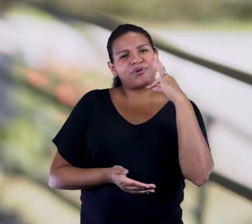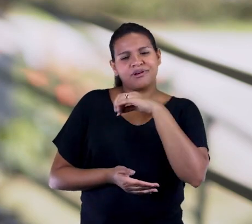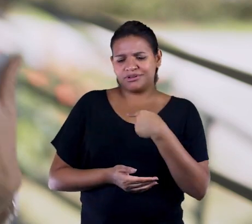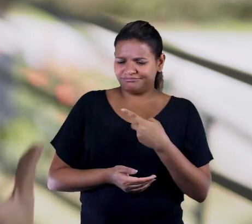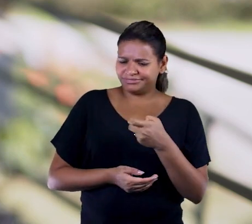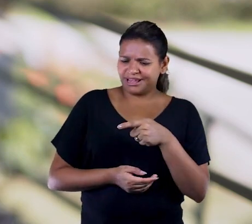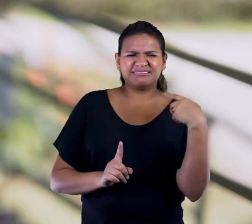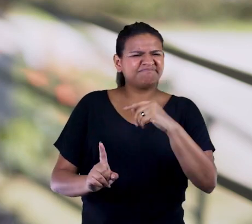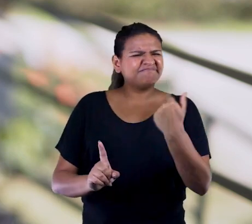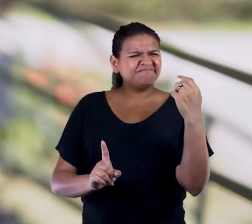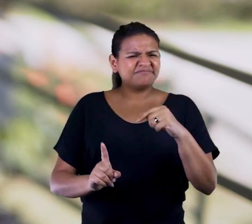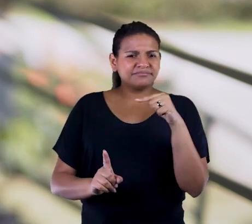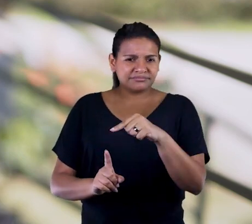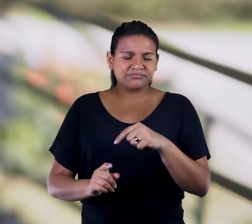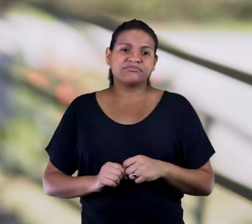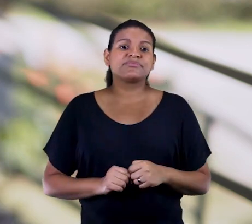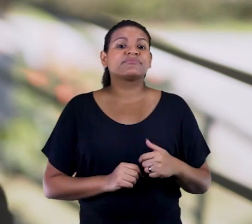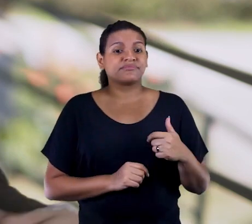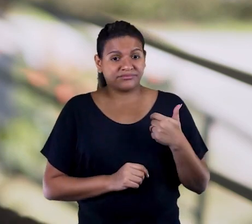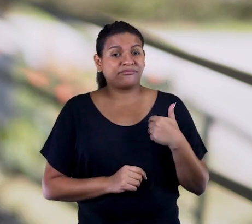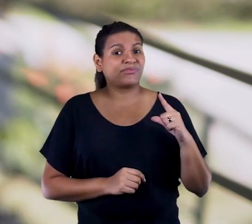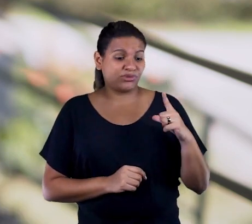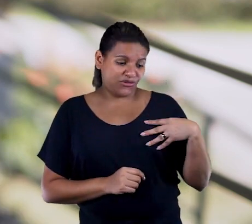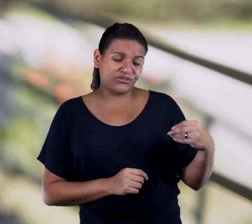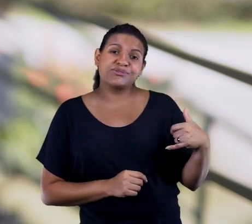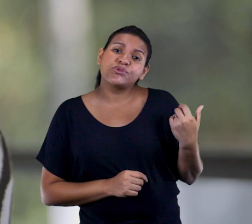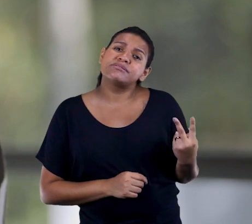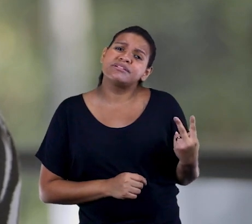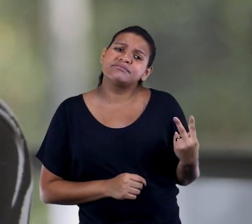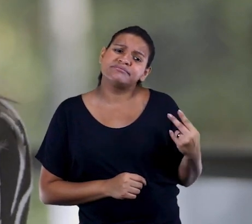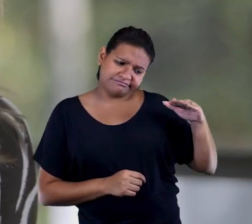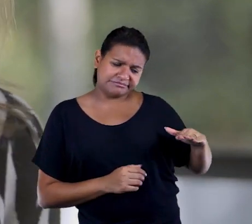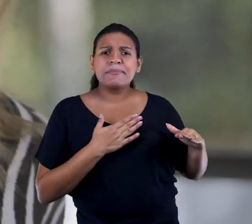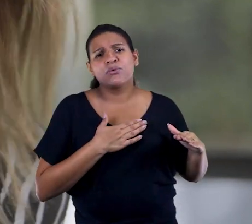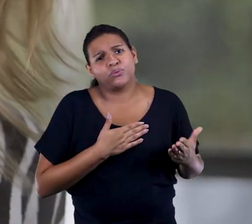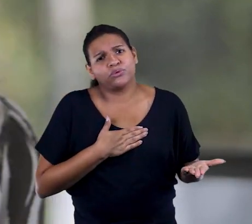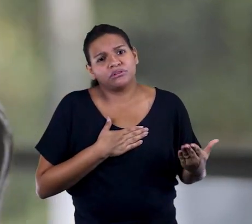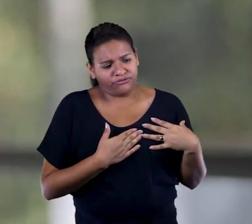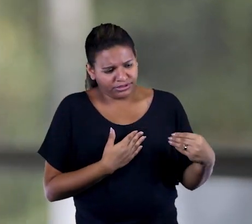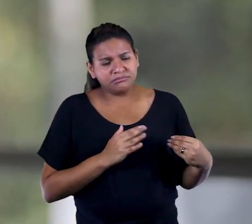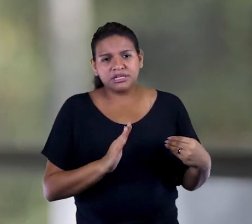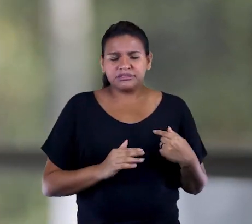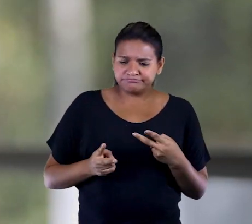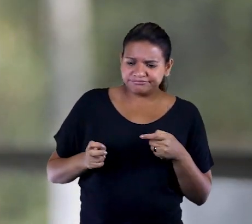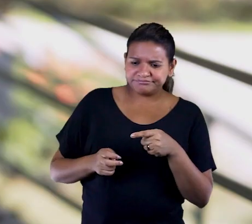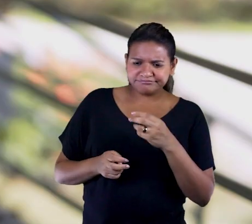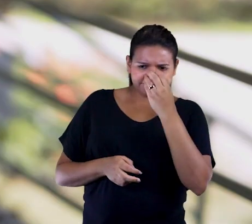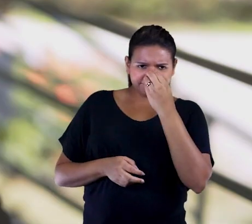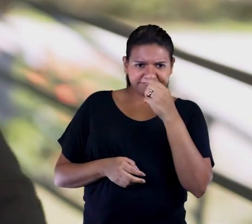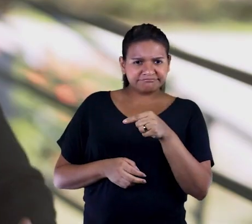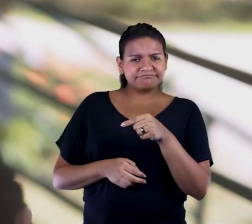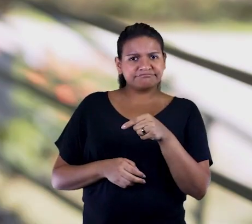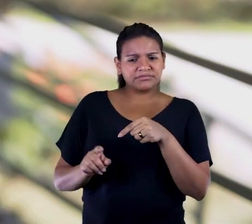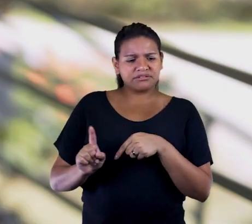aos poucos, né, conseguindo deixá-la melhor. Eu tava com um filho bem pequeno, uma criança de 2 anos, uma criança de 2 anos, mesmo sendo meu filho, tá, gente? Só que eu